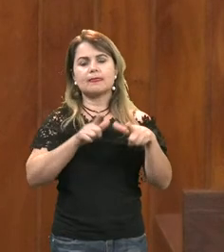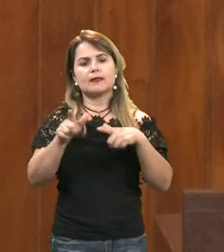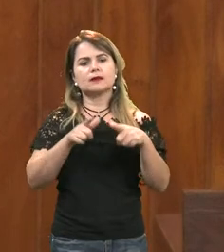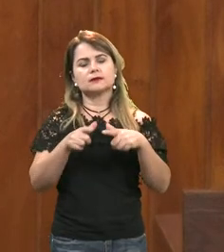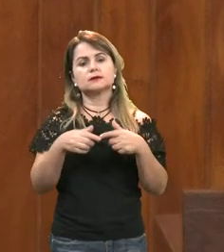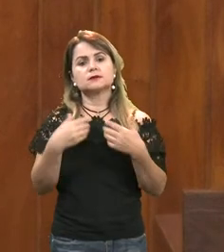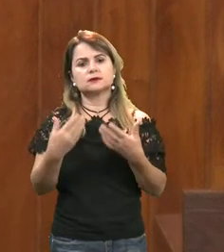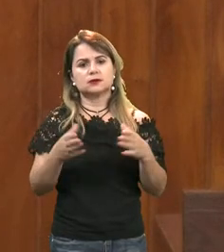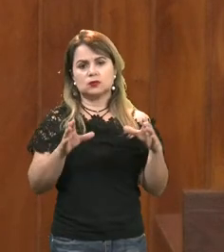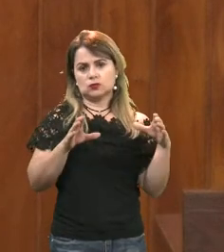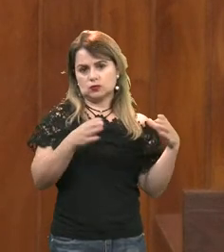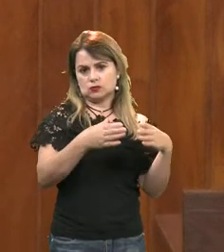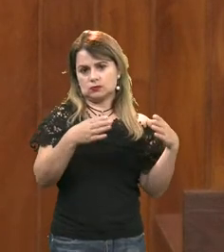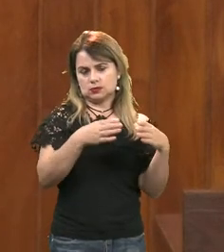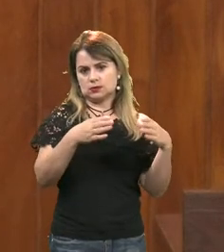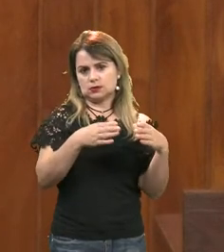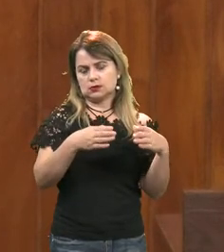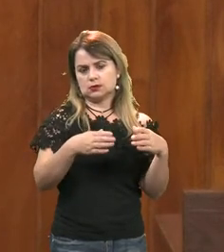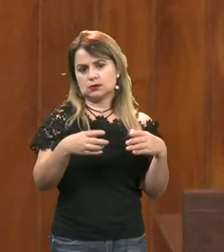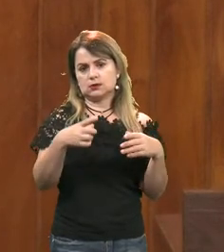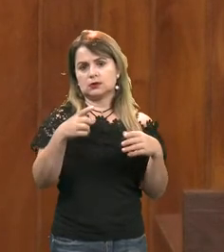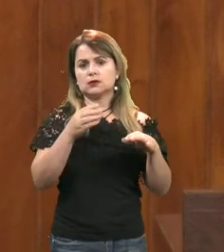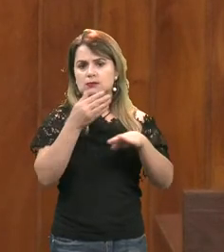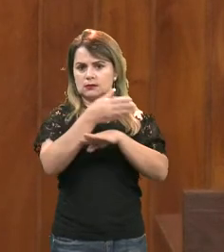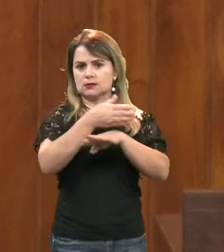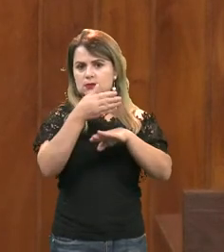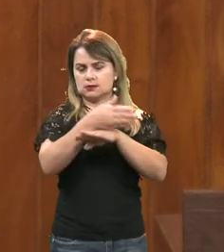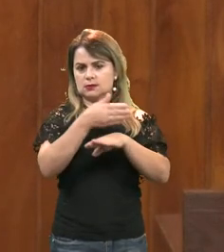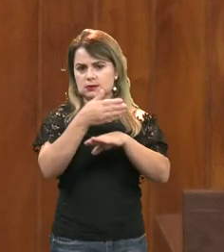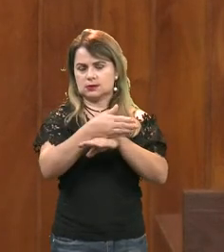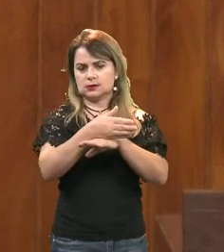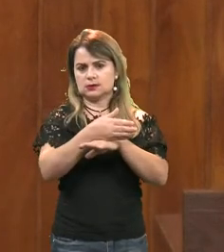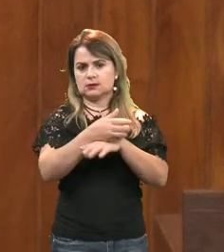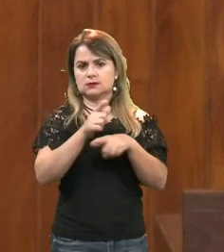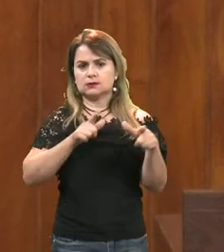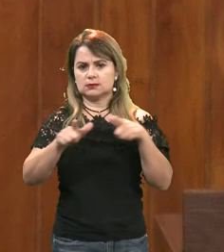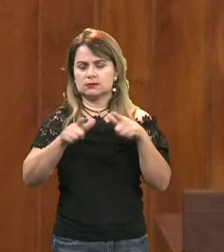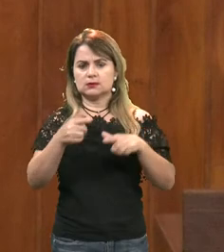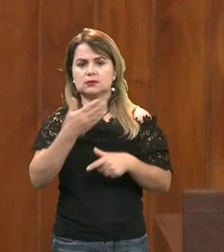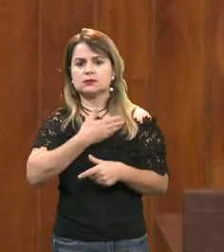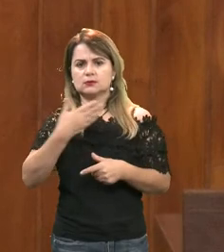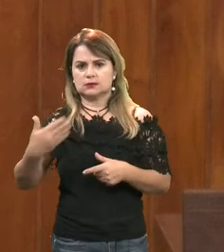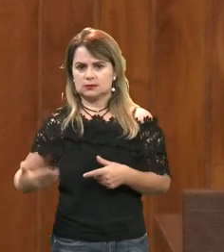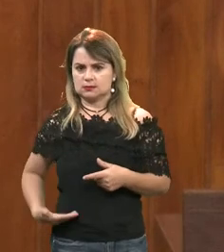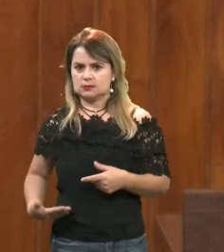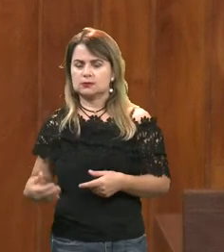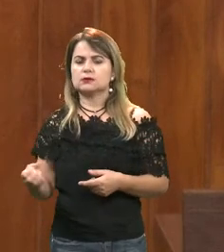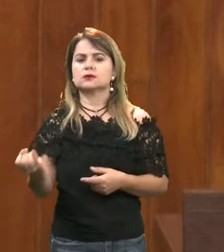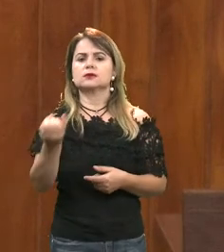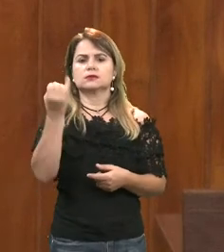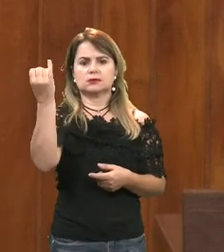no comitê será considerada prestação de serviço público relevante,